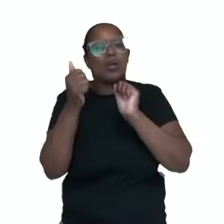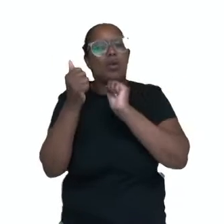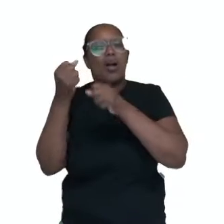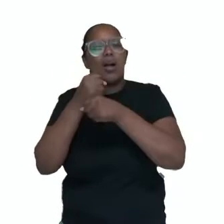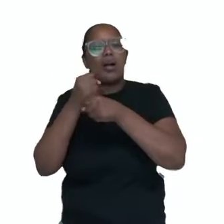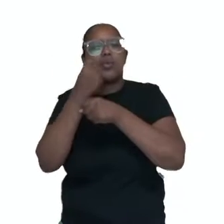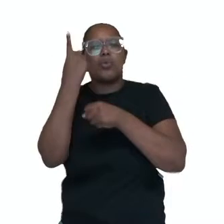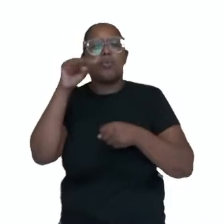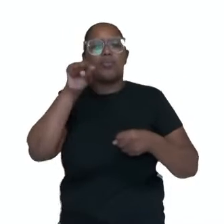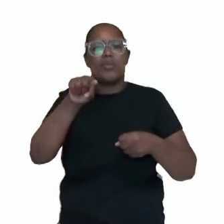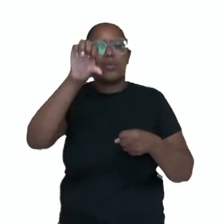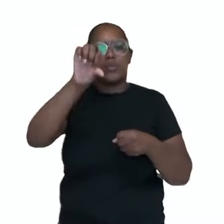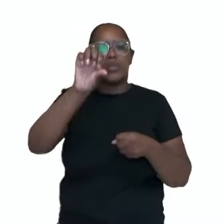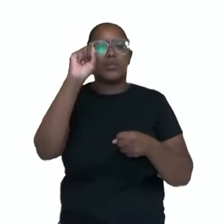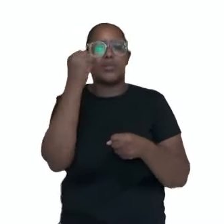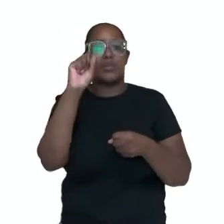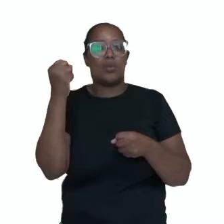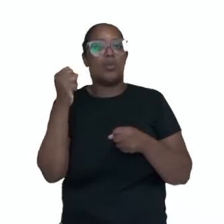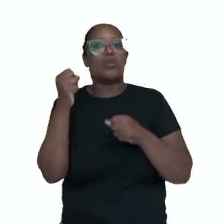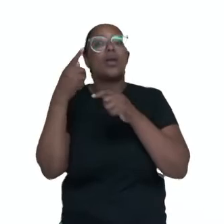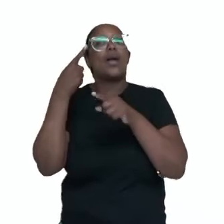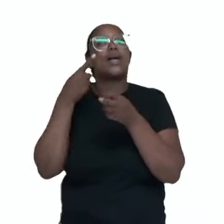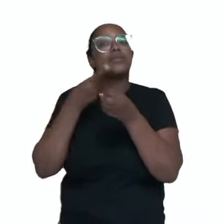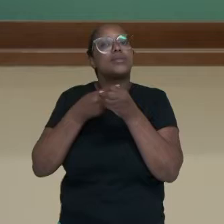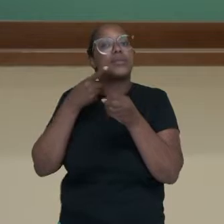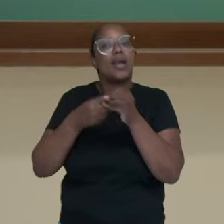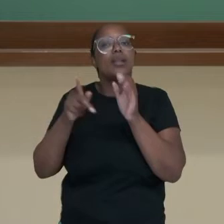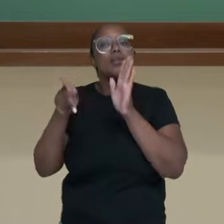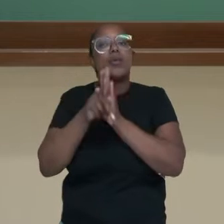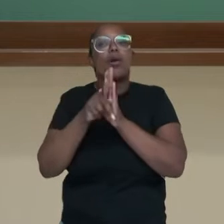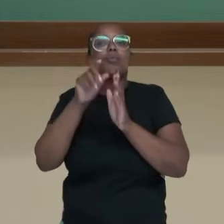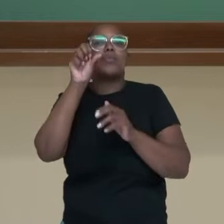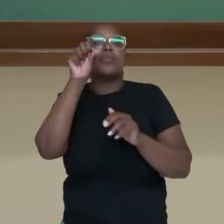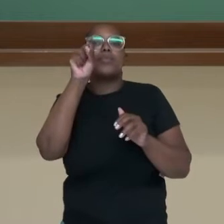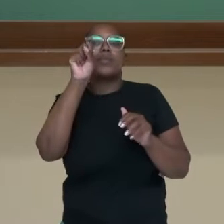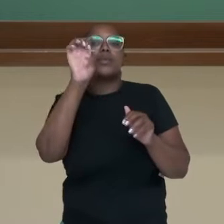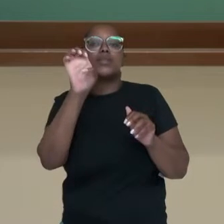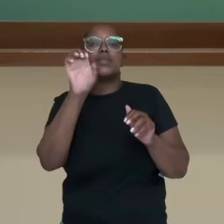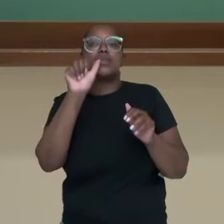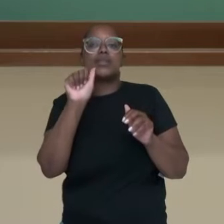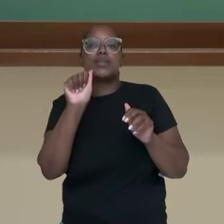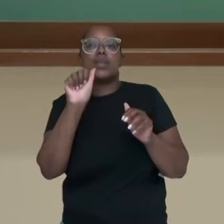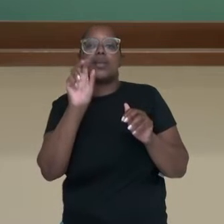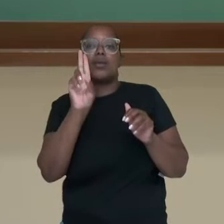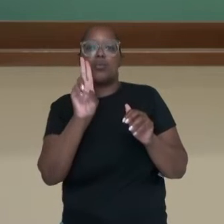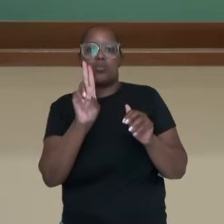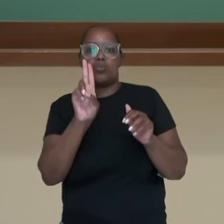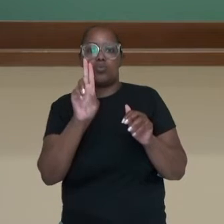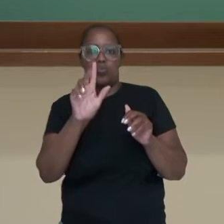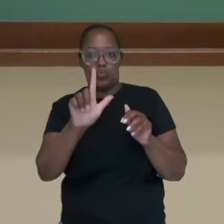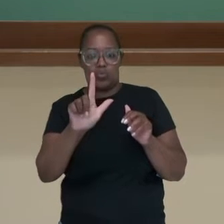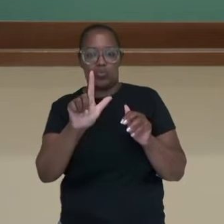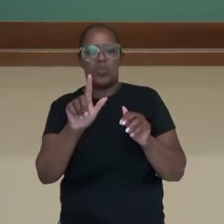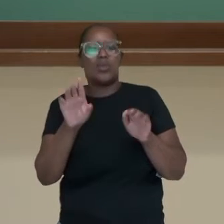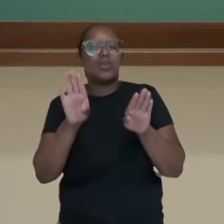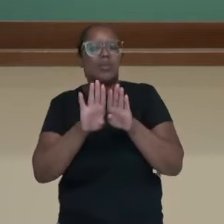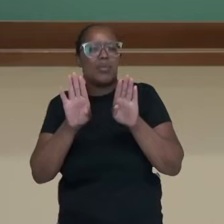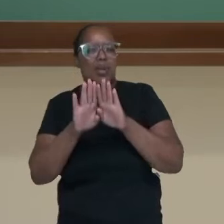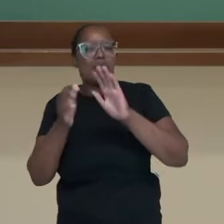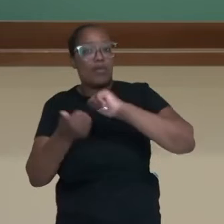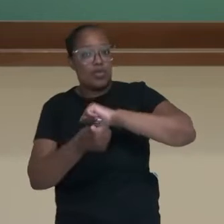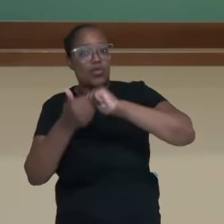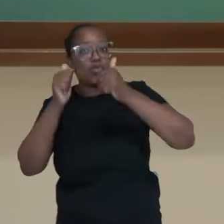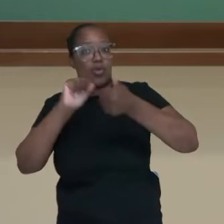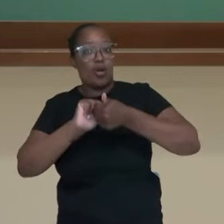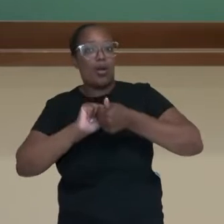1988 em Seul, né? Foi a primeira aparição ali do tênis de mesa num jogo olímpico.